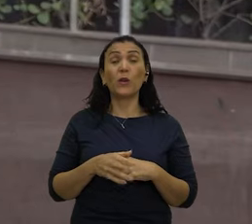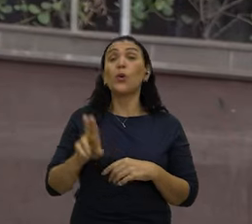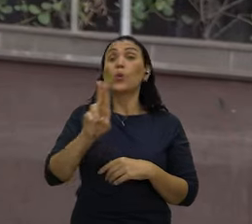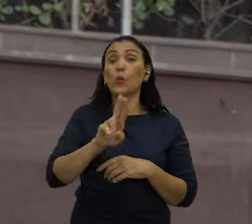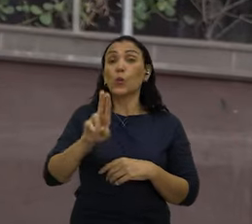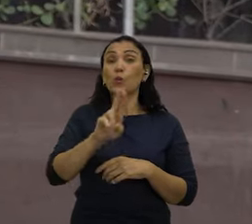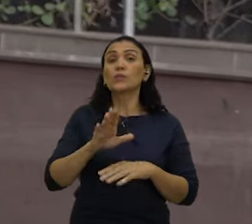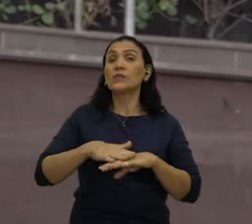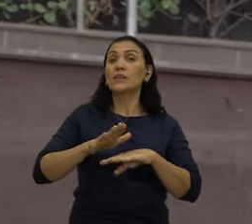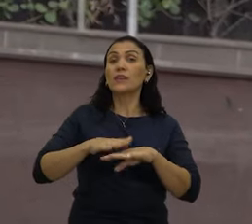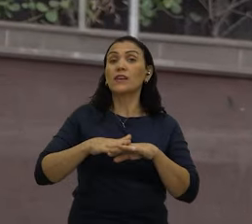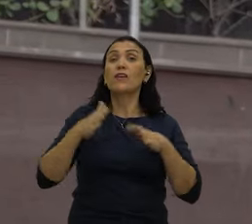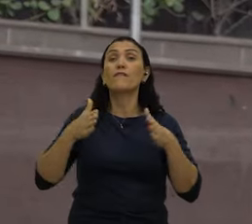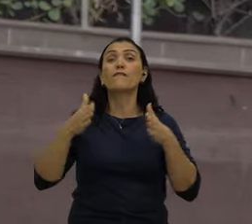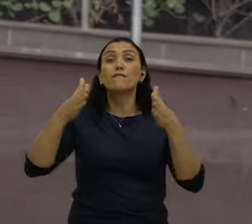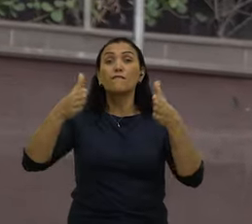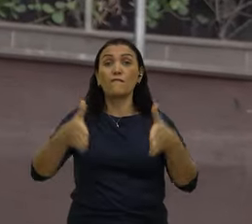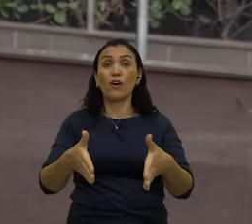Que eles usam para